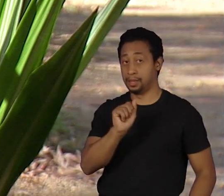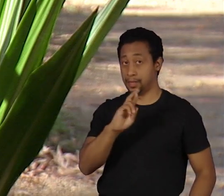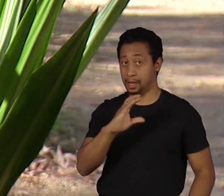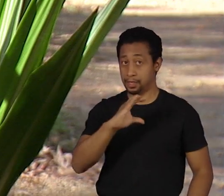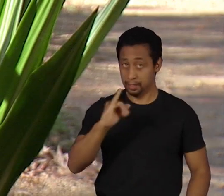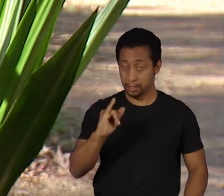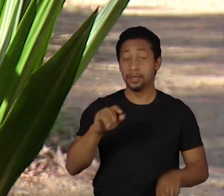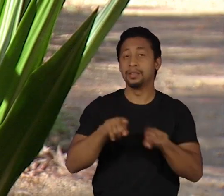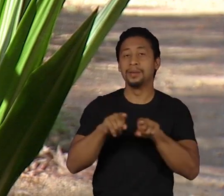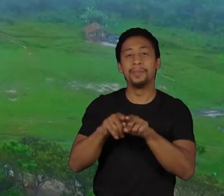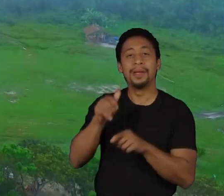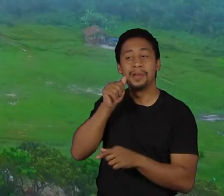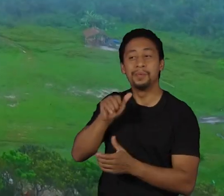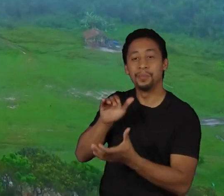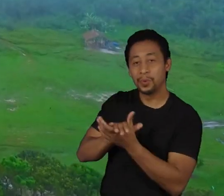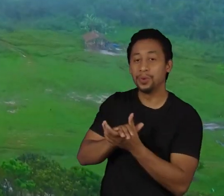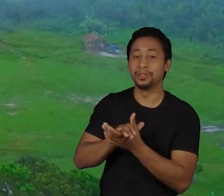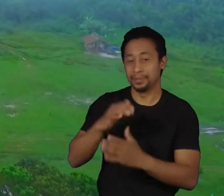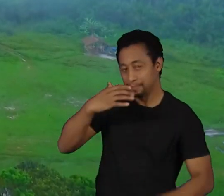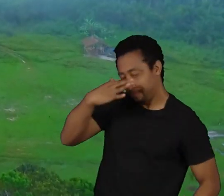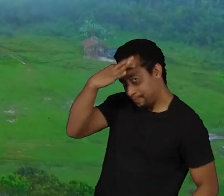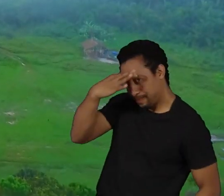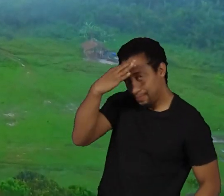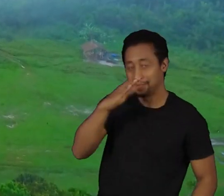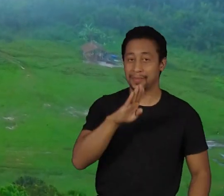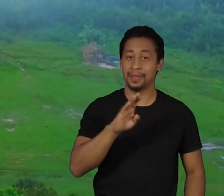antropóloga Berta Ribeiro.